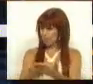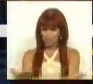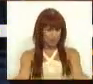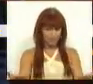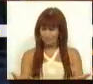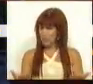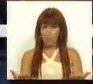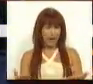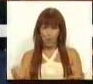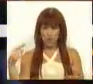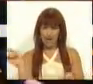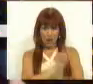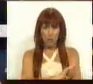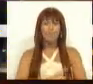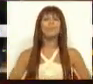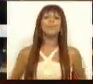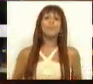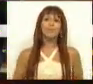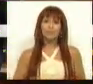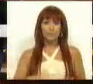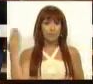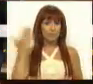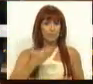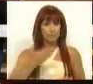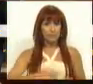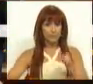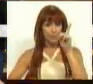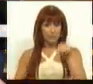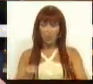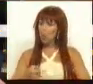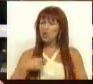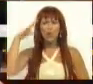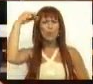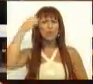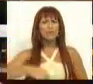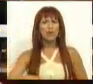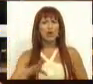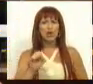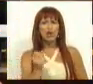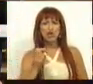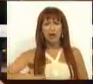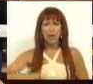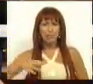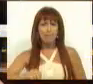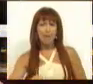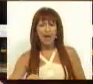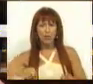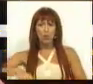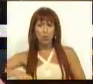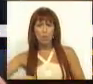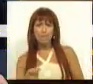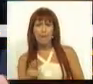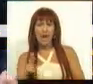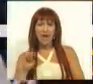estas propostas. O direito, aquilo que o professor Germano Marques da Silva refere a propósito